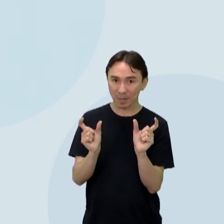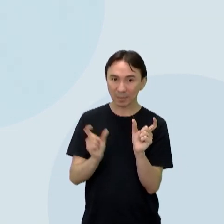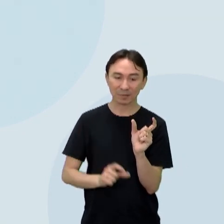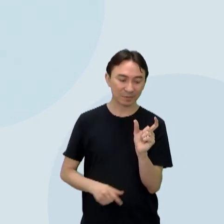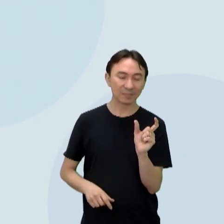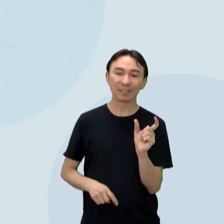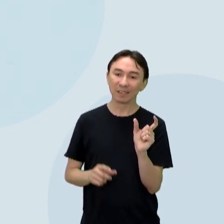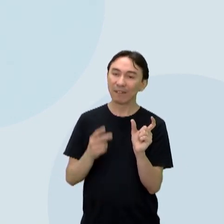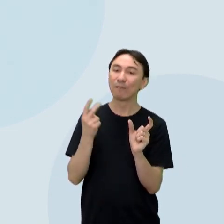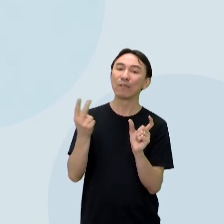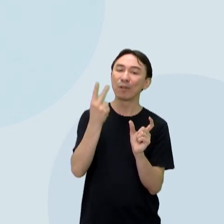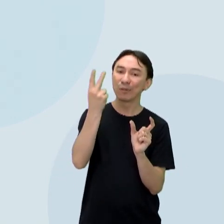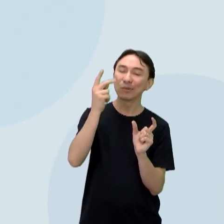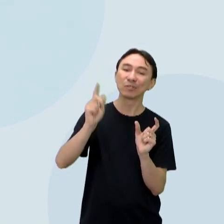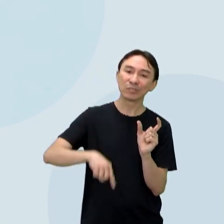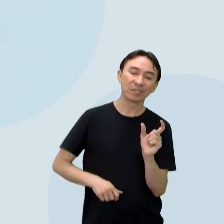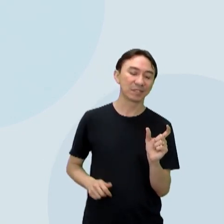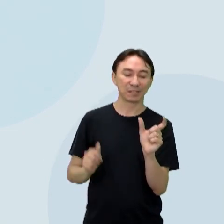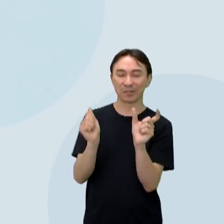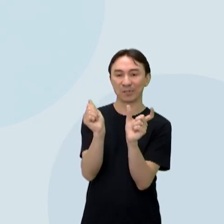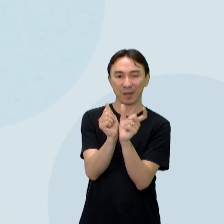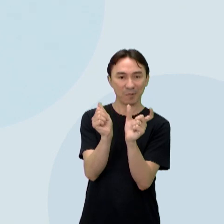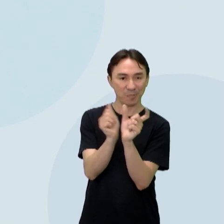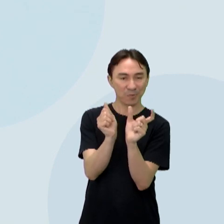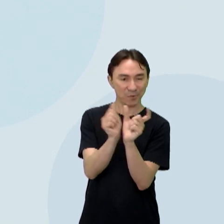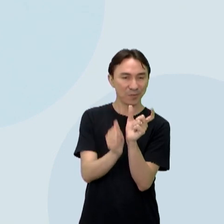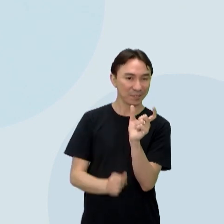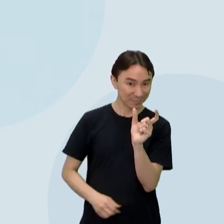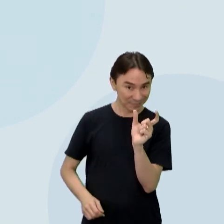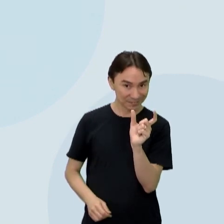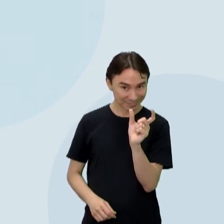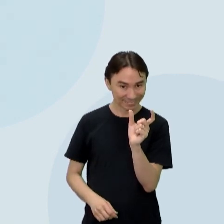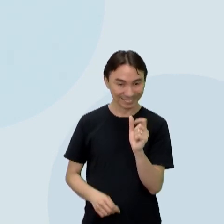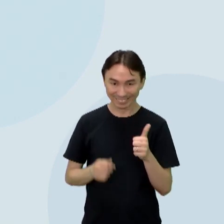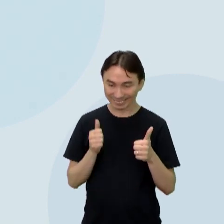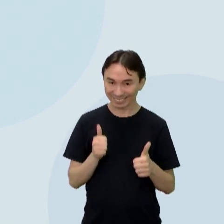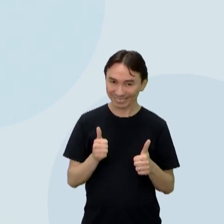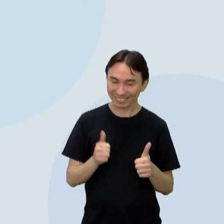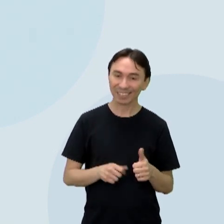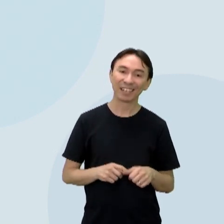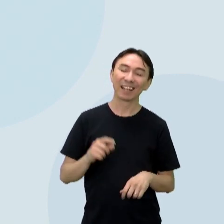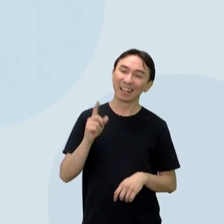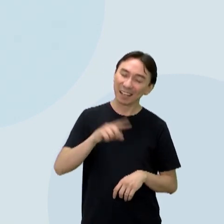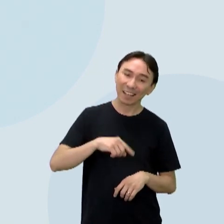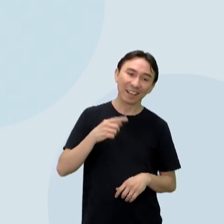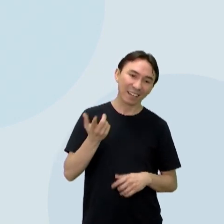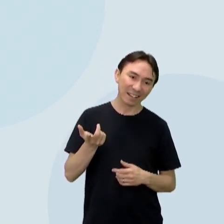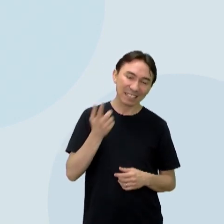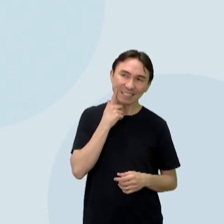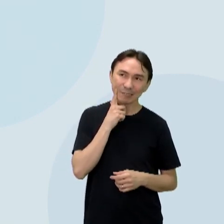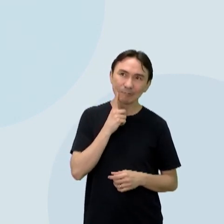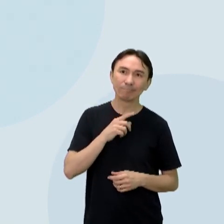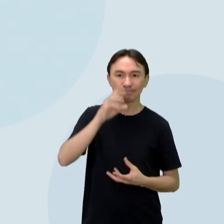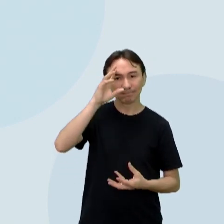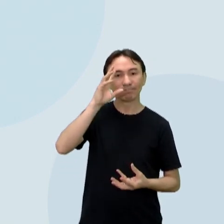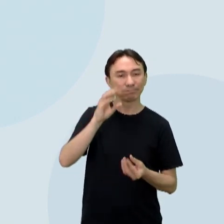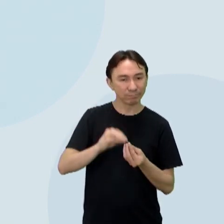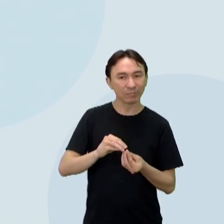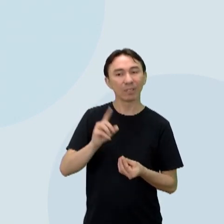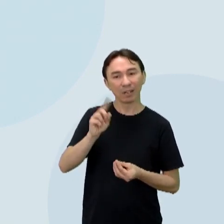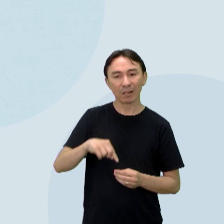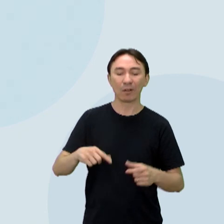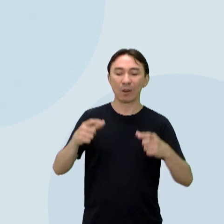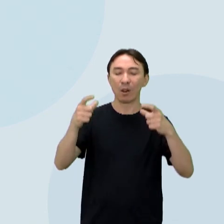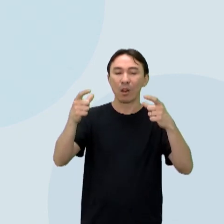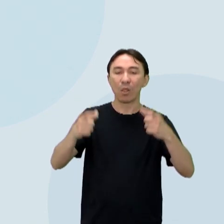de advérbio. Isso. Então, uma locução adverbial que dá a ideia, que exprime aí lugar.